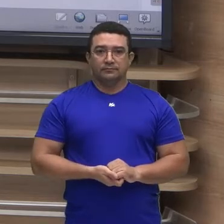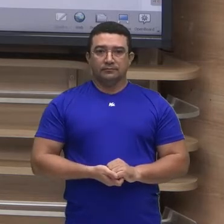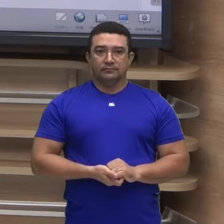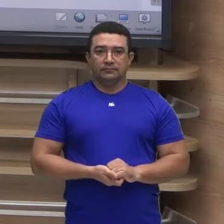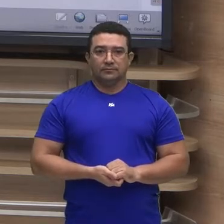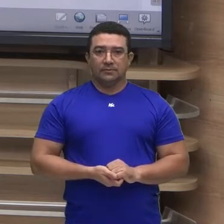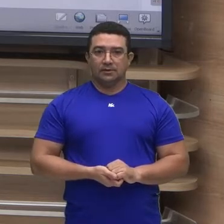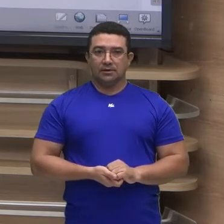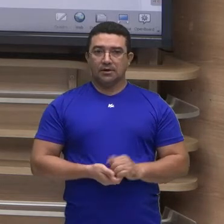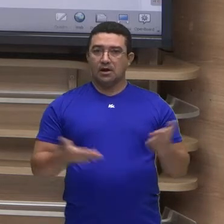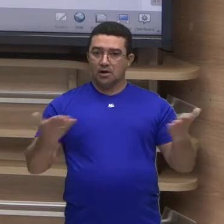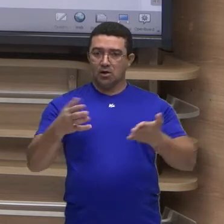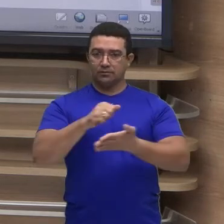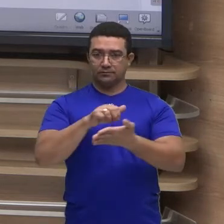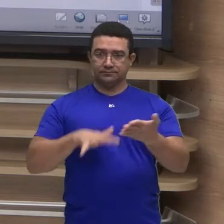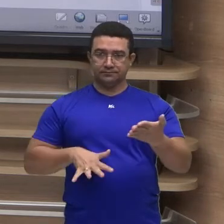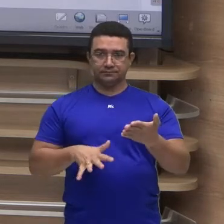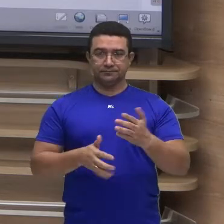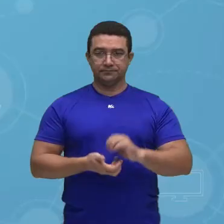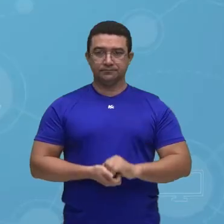a leitura da nossa DLI.